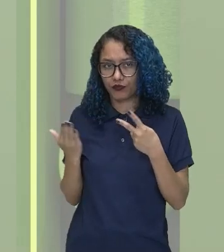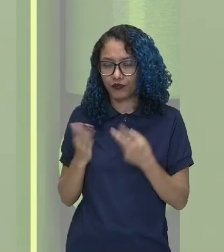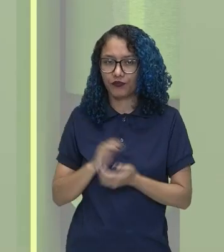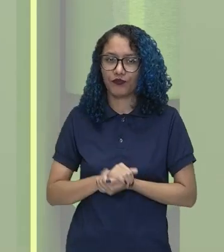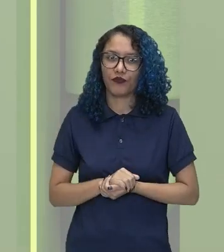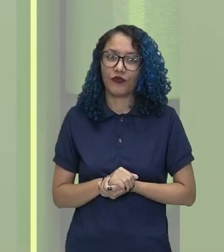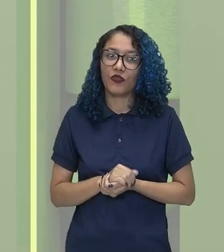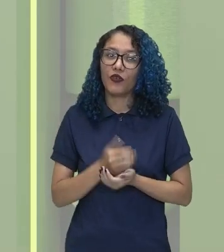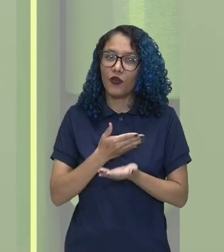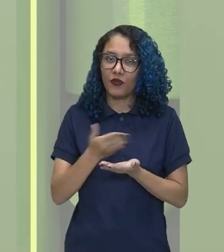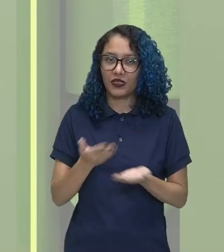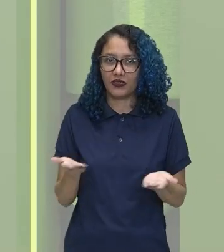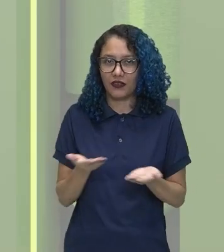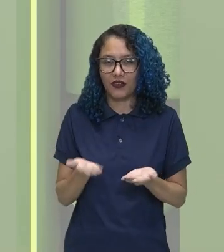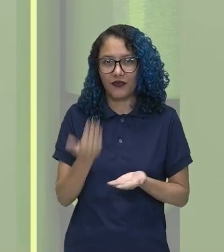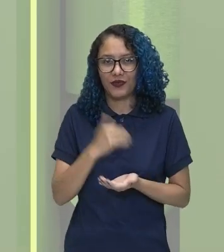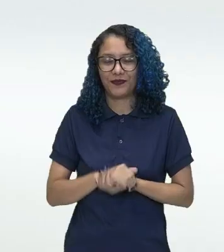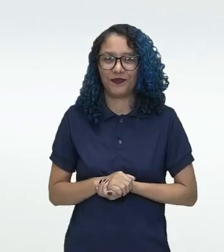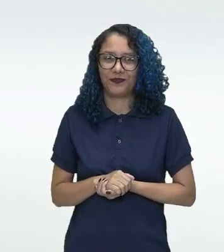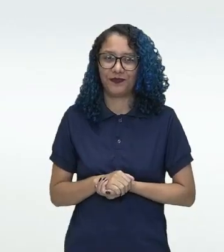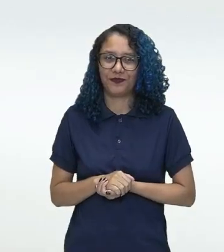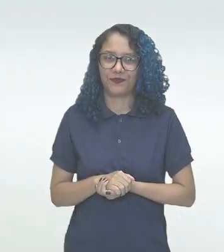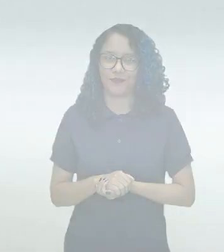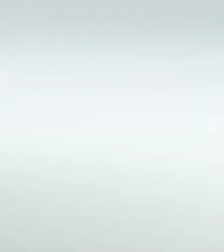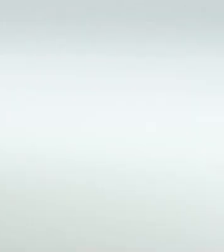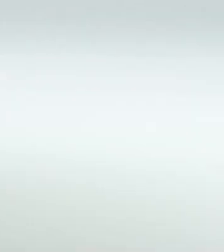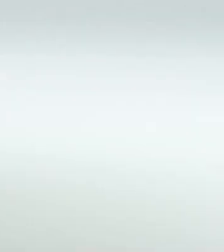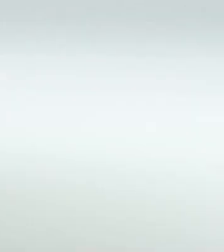E vamos à nossa aula?